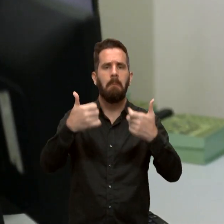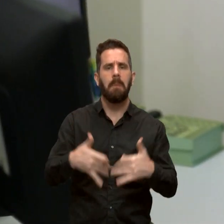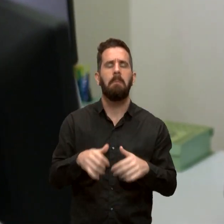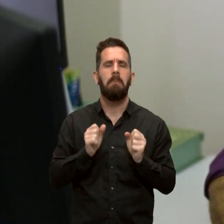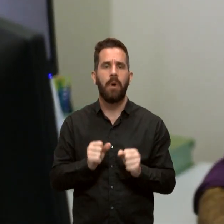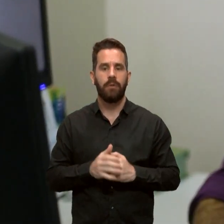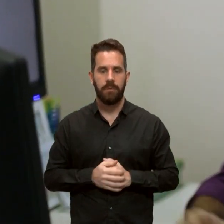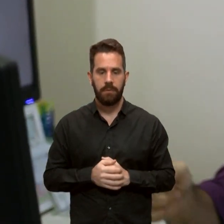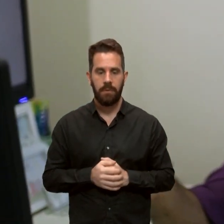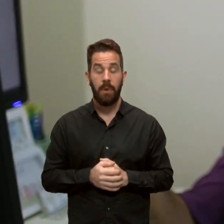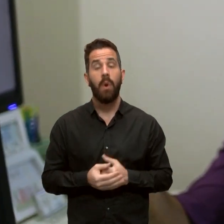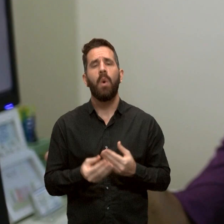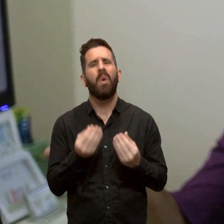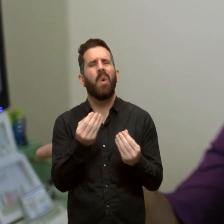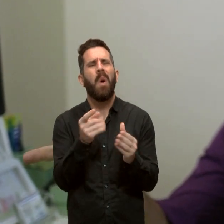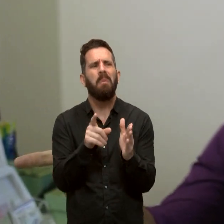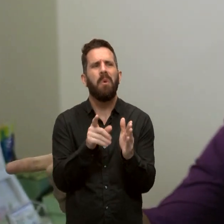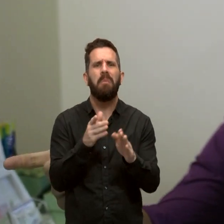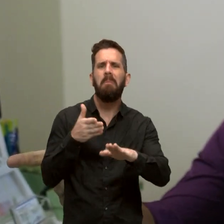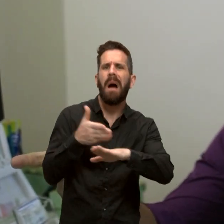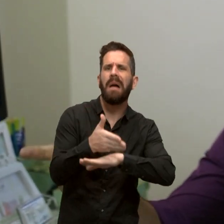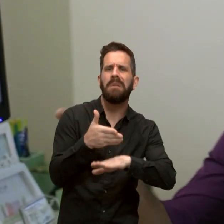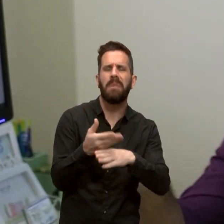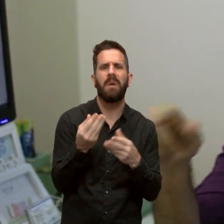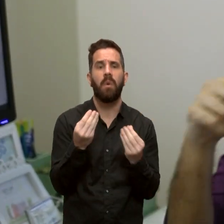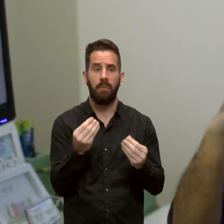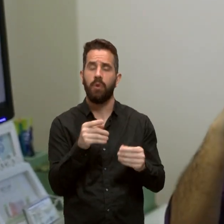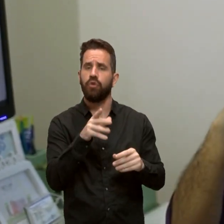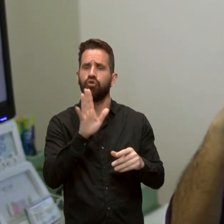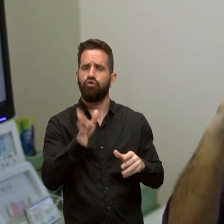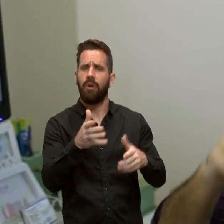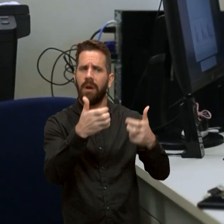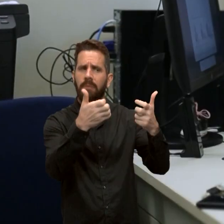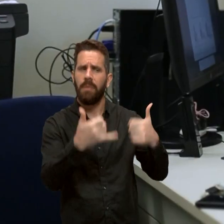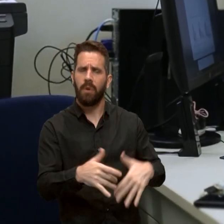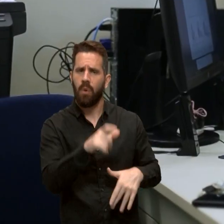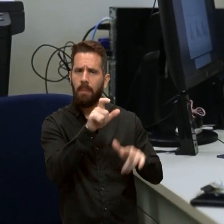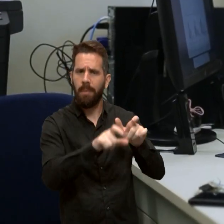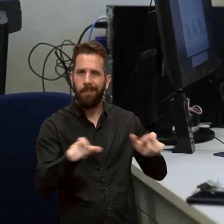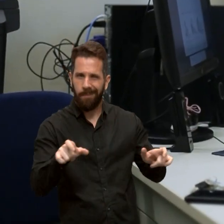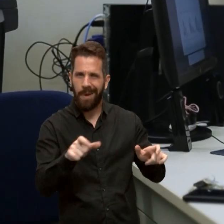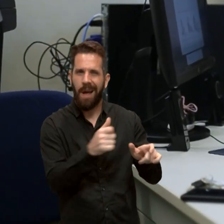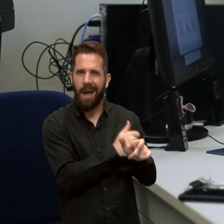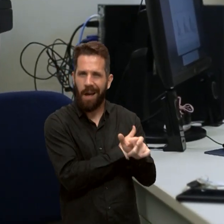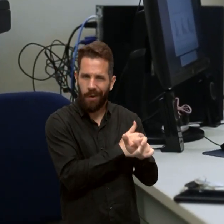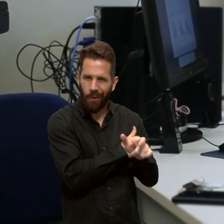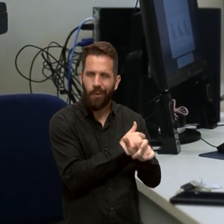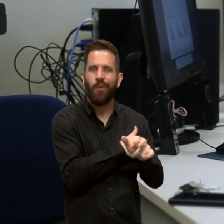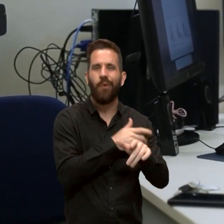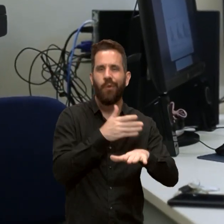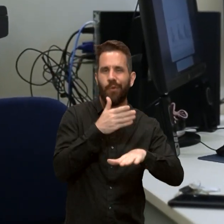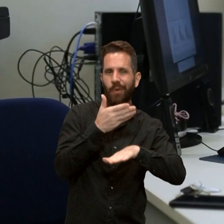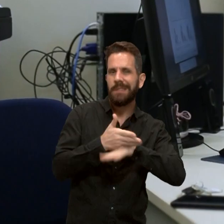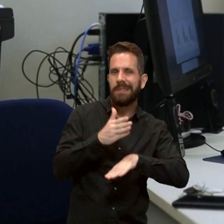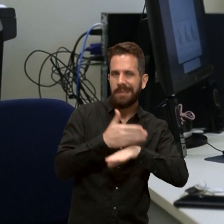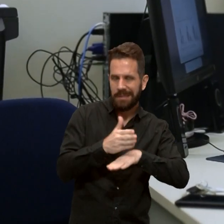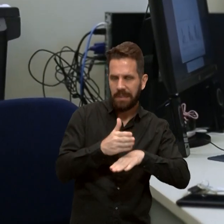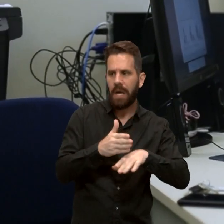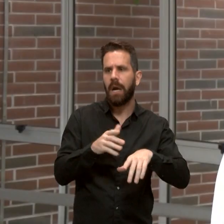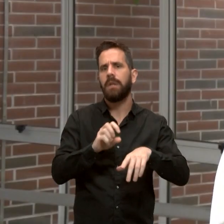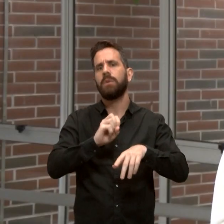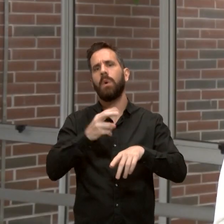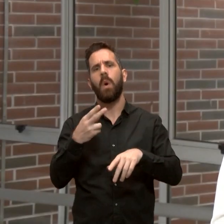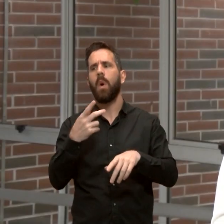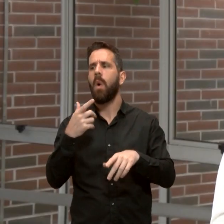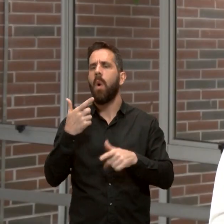pode participar? Você já falou aí sobre quem participa do estágio, já gera automaticamente, mas tem outras formas de participar? Como que é